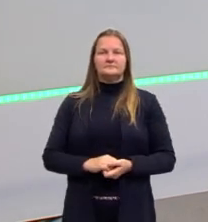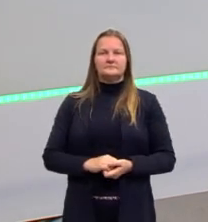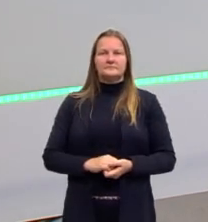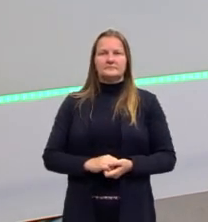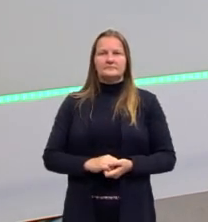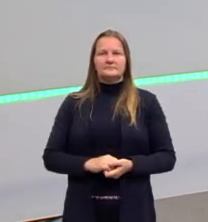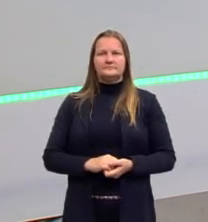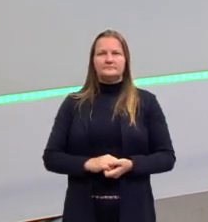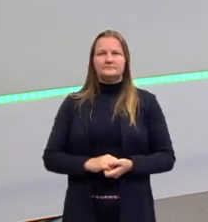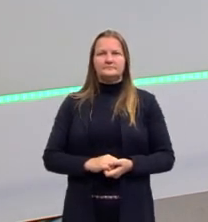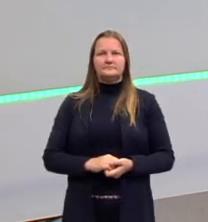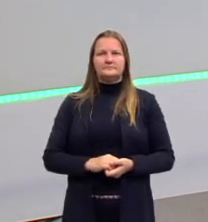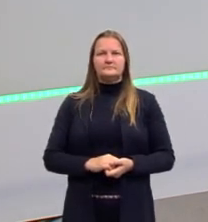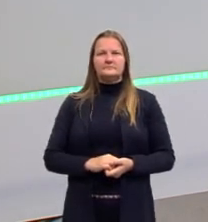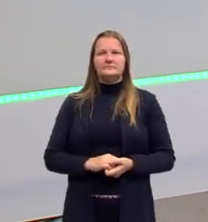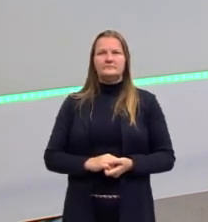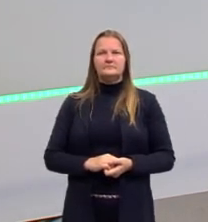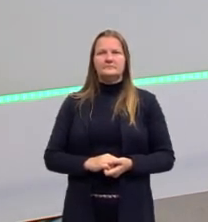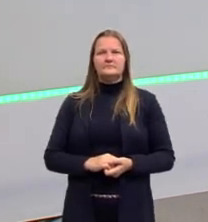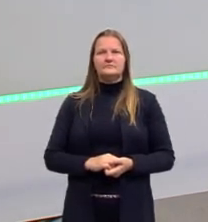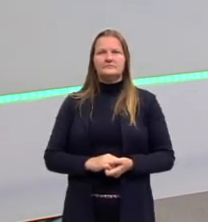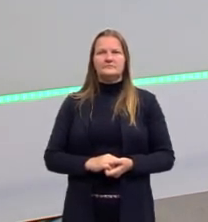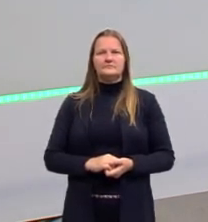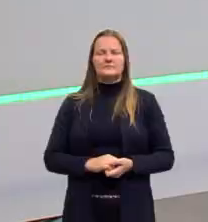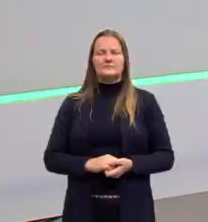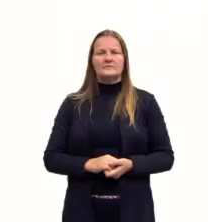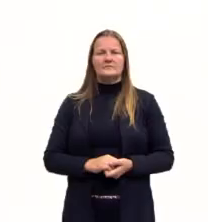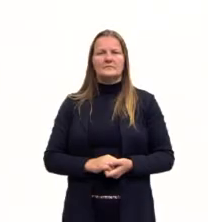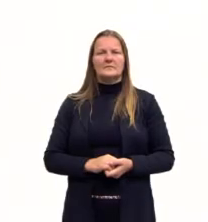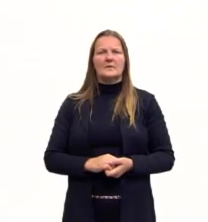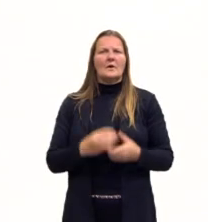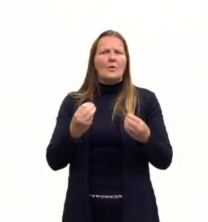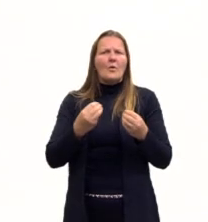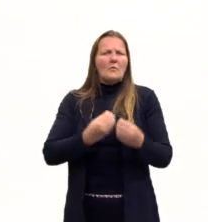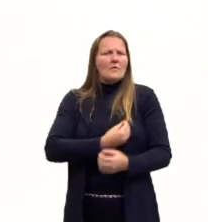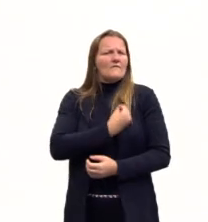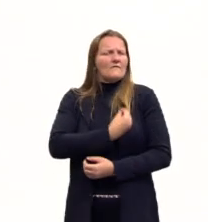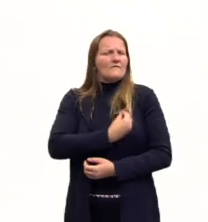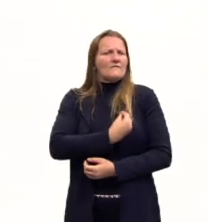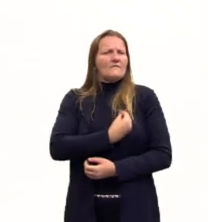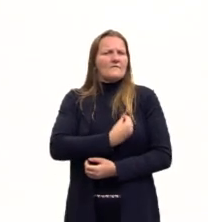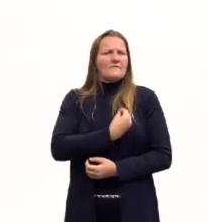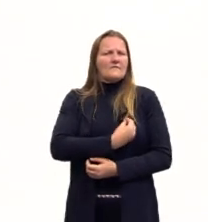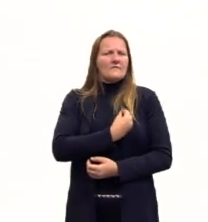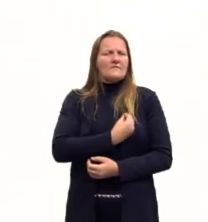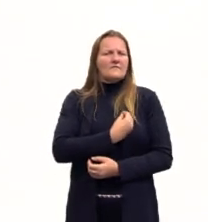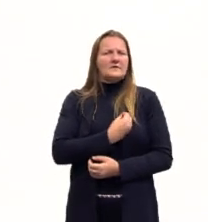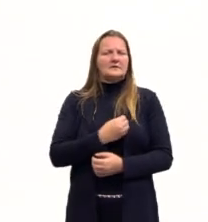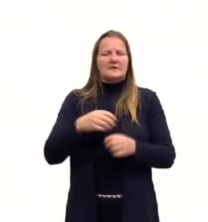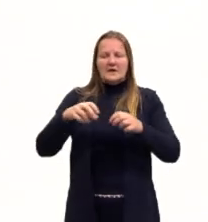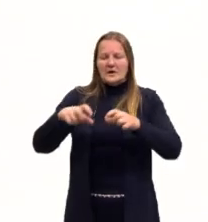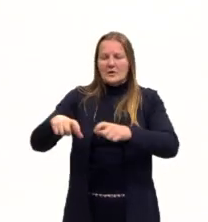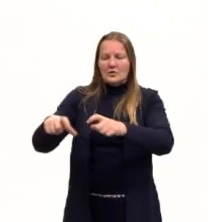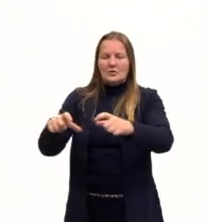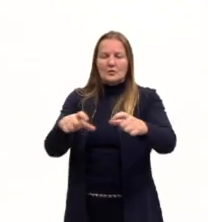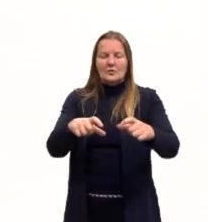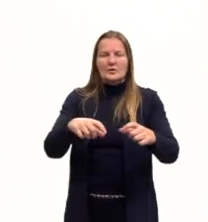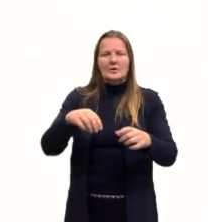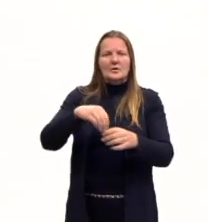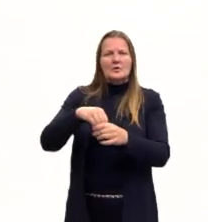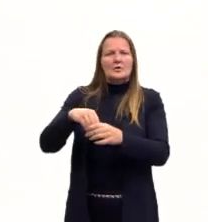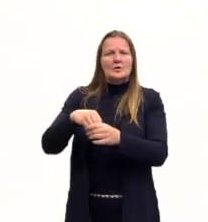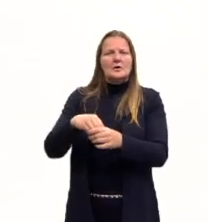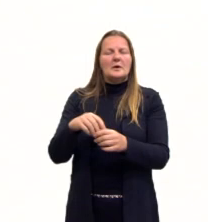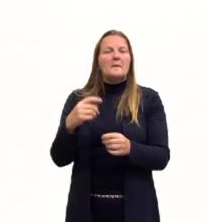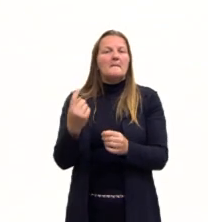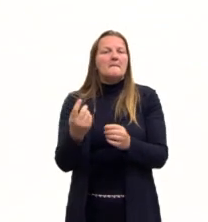temos tá vamos passar aqui mais um E aí falando um pouquinho dessa subsistência né então são minifúndios poli Cultura né